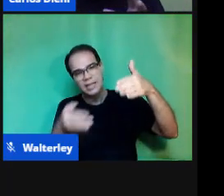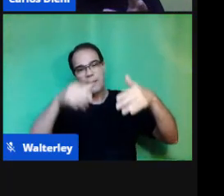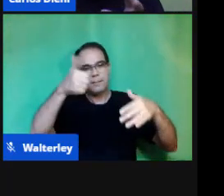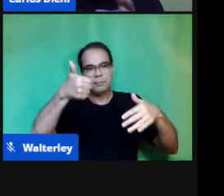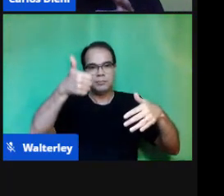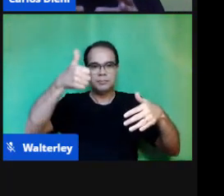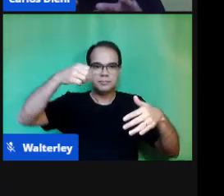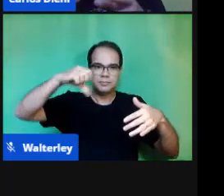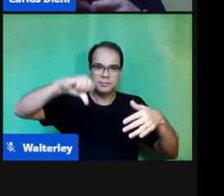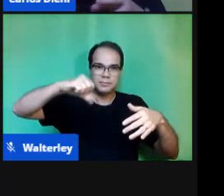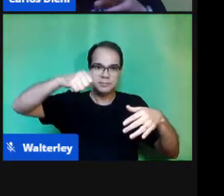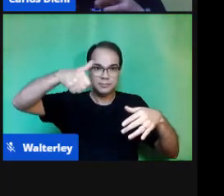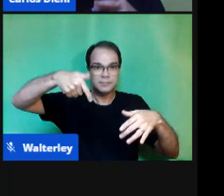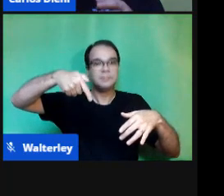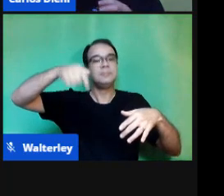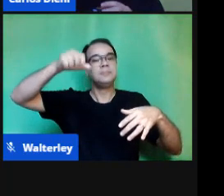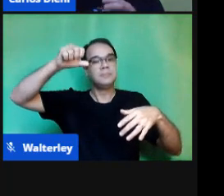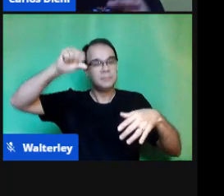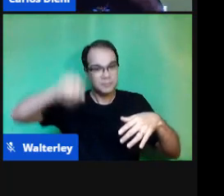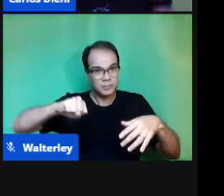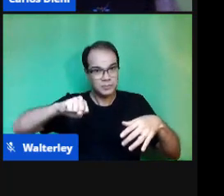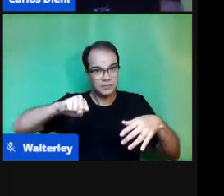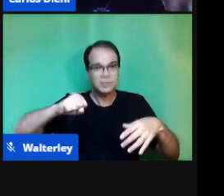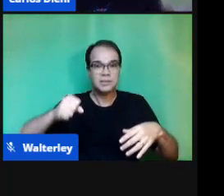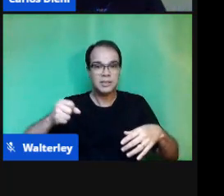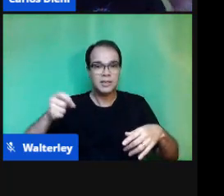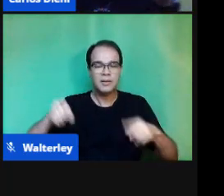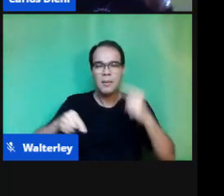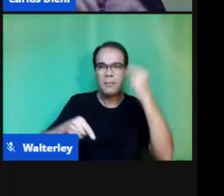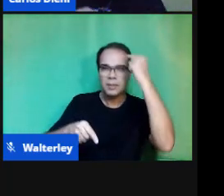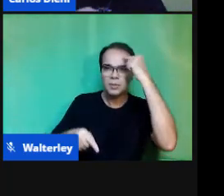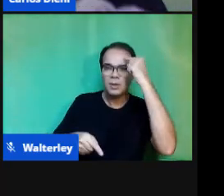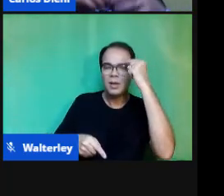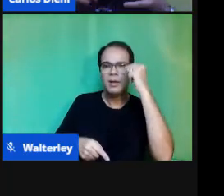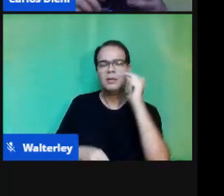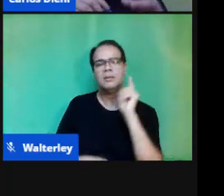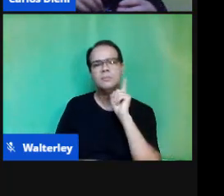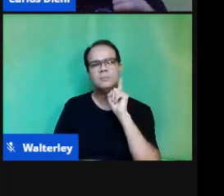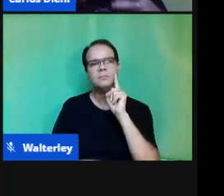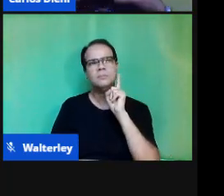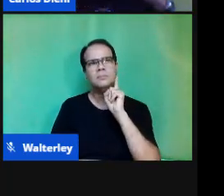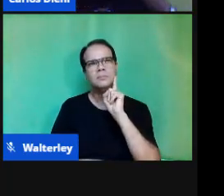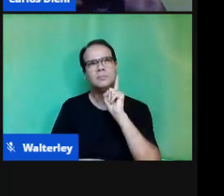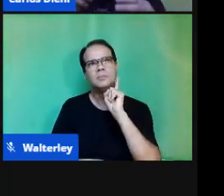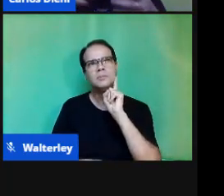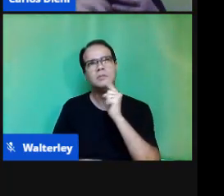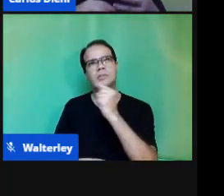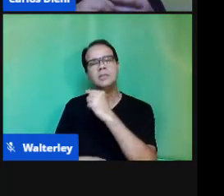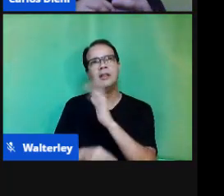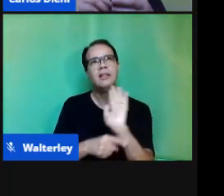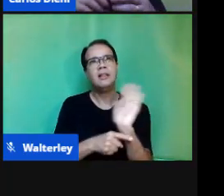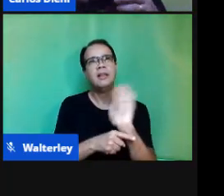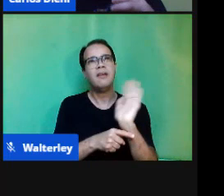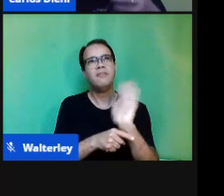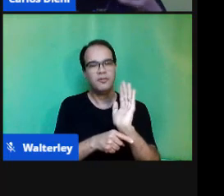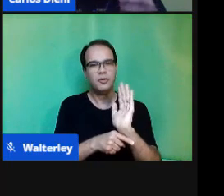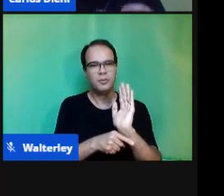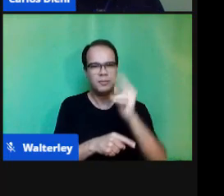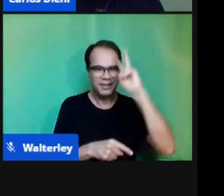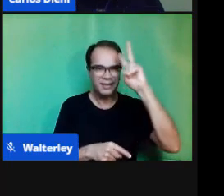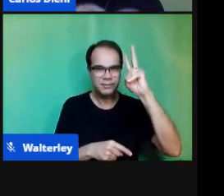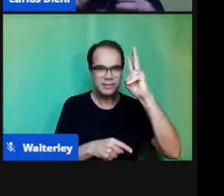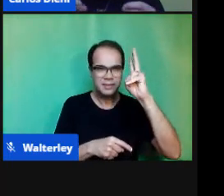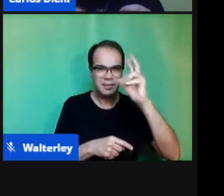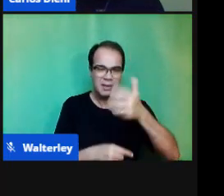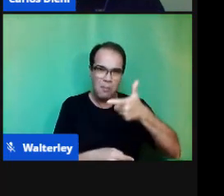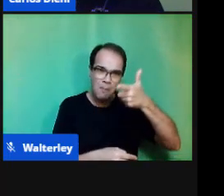faroestes regionais, que eles apropriam a cultura do faroeste americano e transformam numa espécie de faroeste regional com os